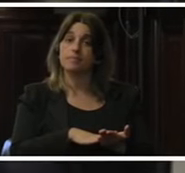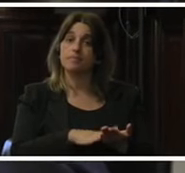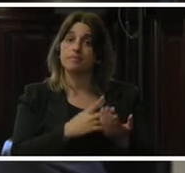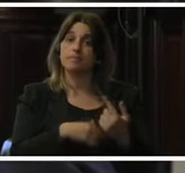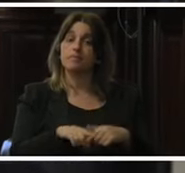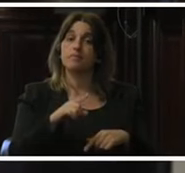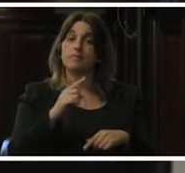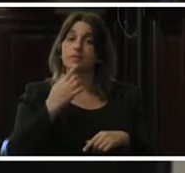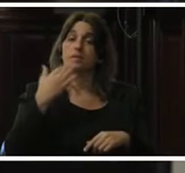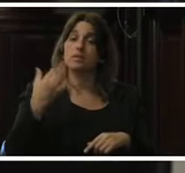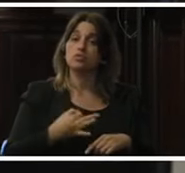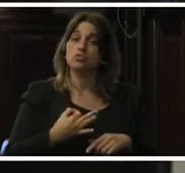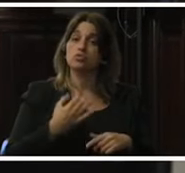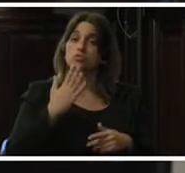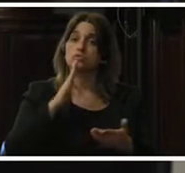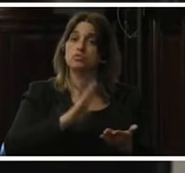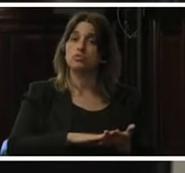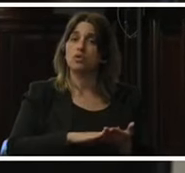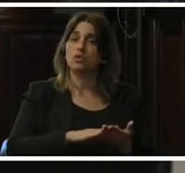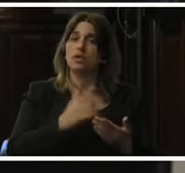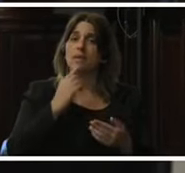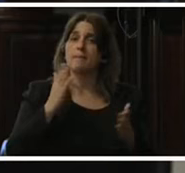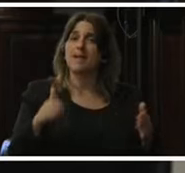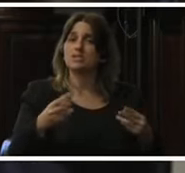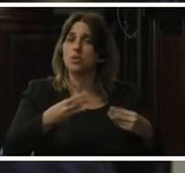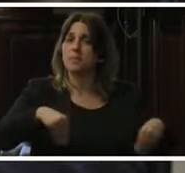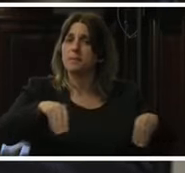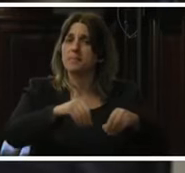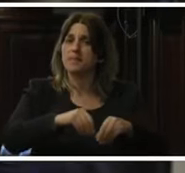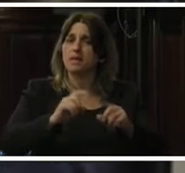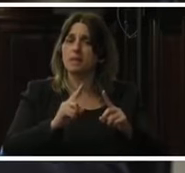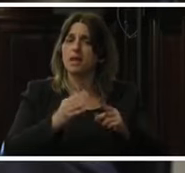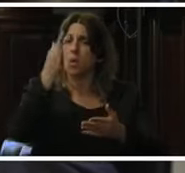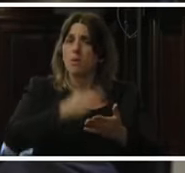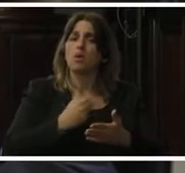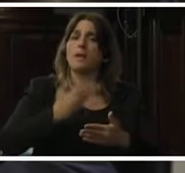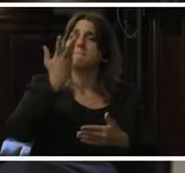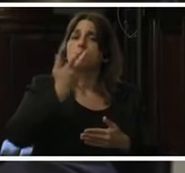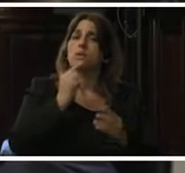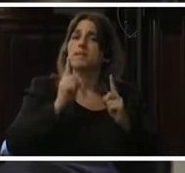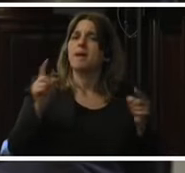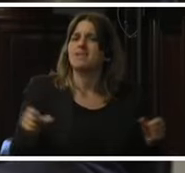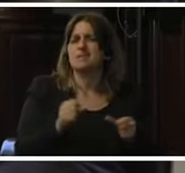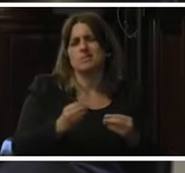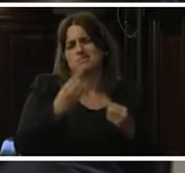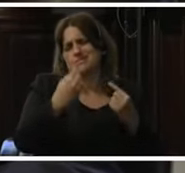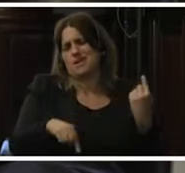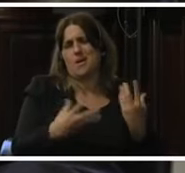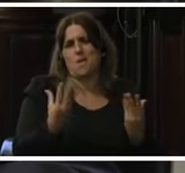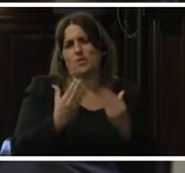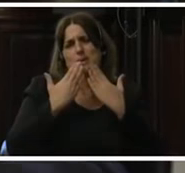que desses povos aqui constrange de fazer mas já são várias perguntas e acho mais